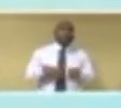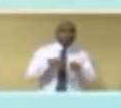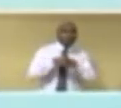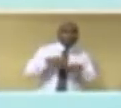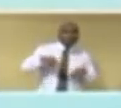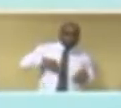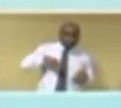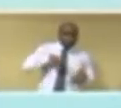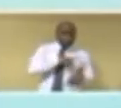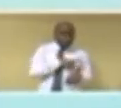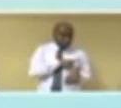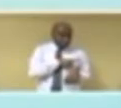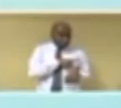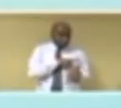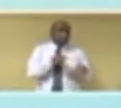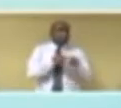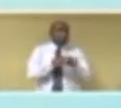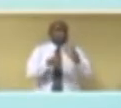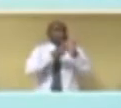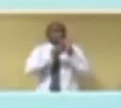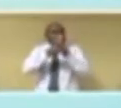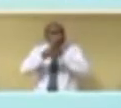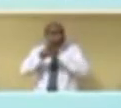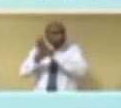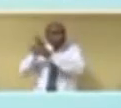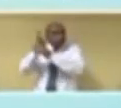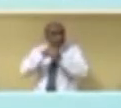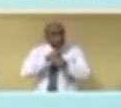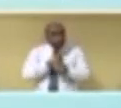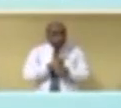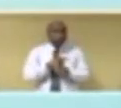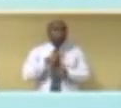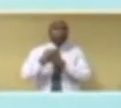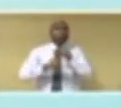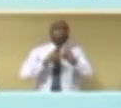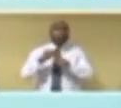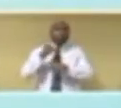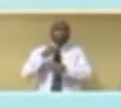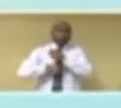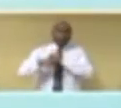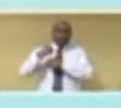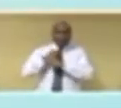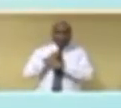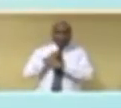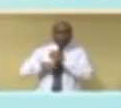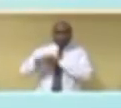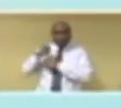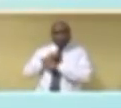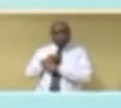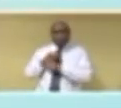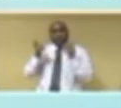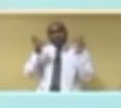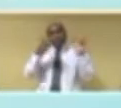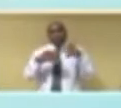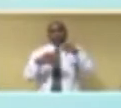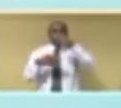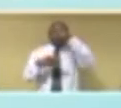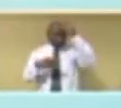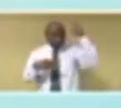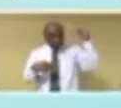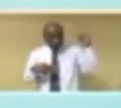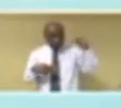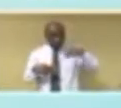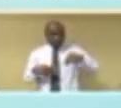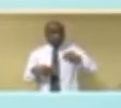de julgar regulares com determinações legais as contas anuais de gestão a prefeitura municipal de nova